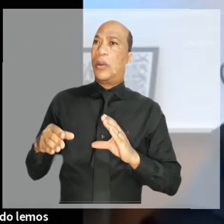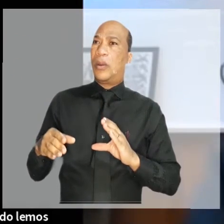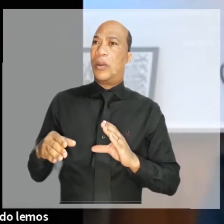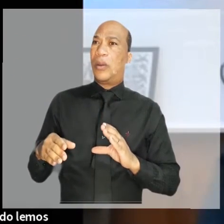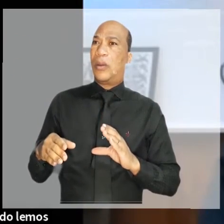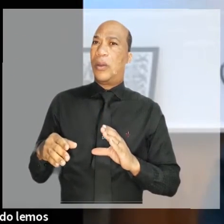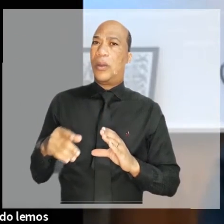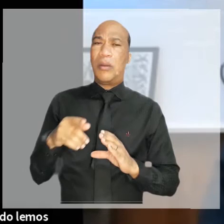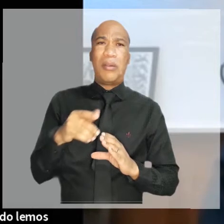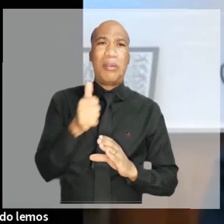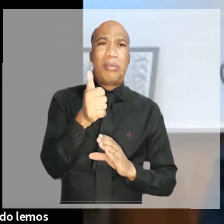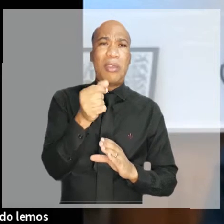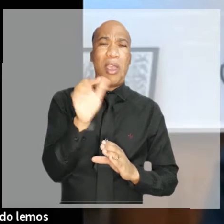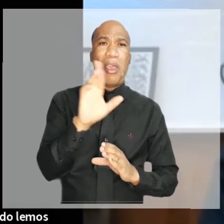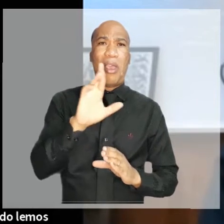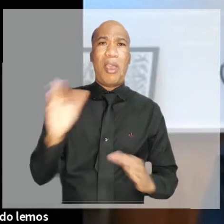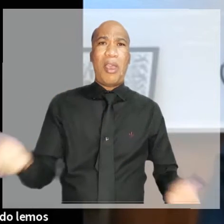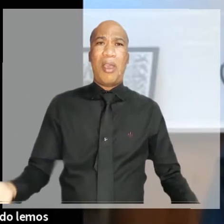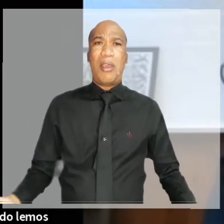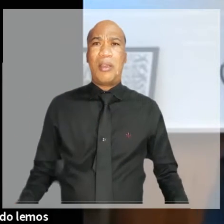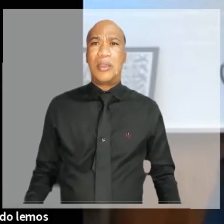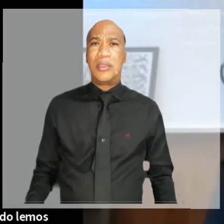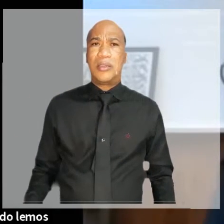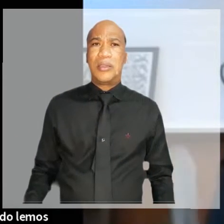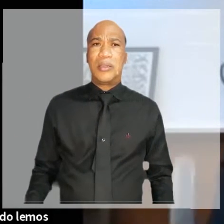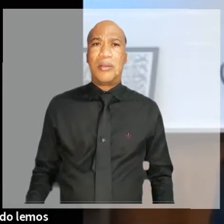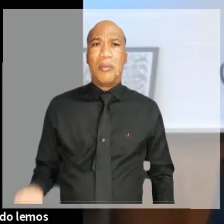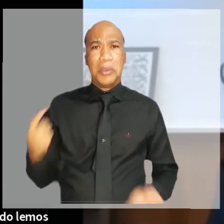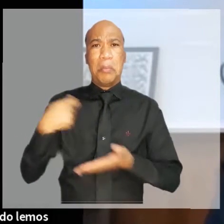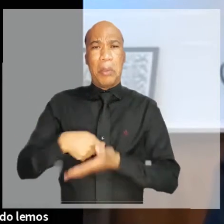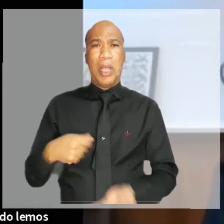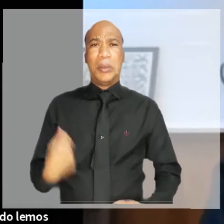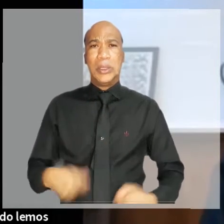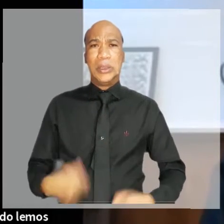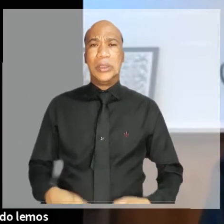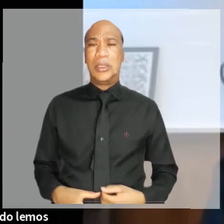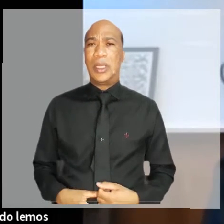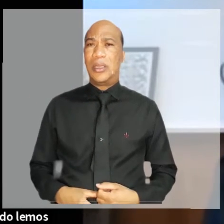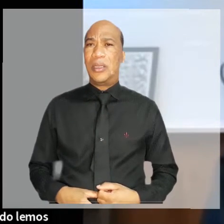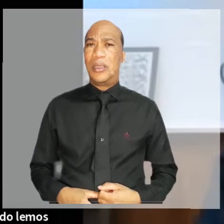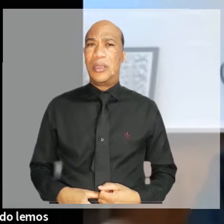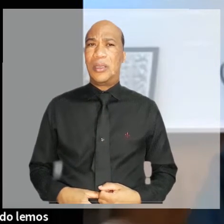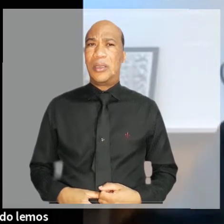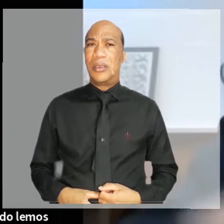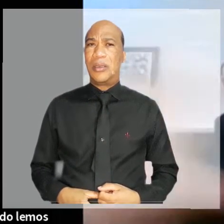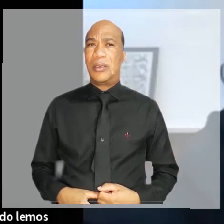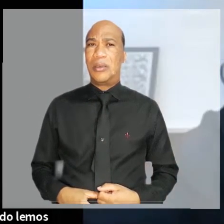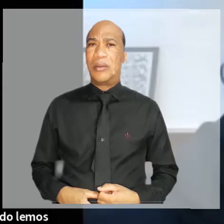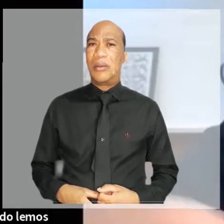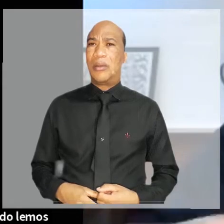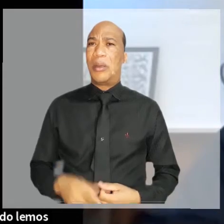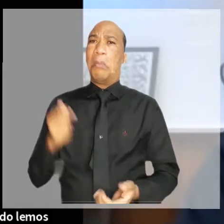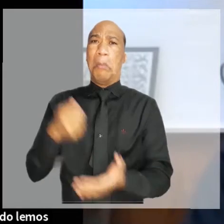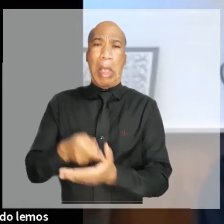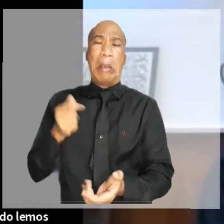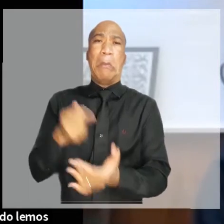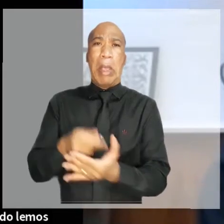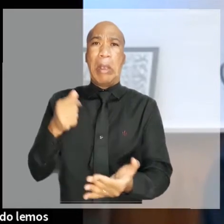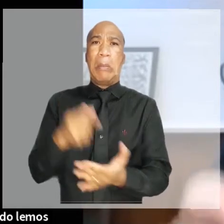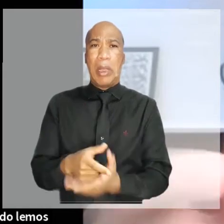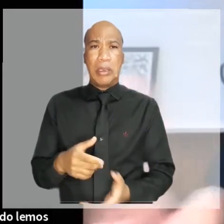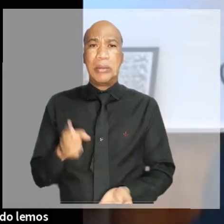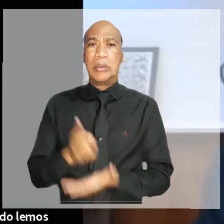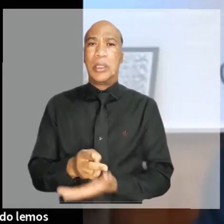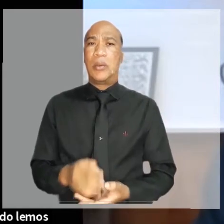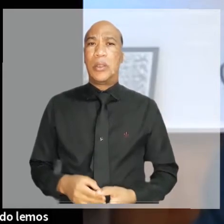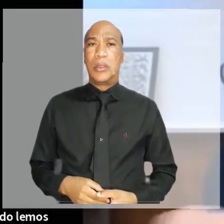7 reais para fazer uma transferência bancária. E no Compix vai ser tudo gratuito. você vai poder mandar dinheiro para as pessoas,